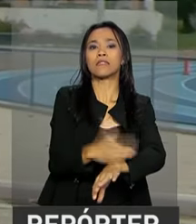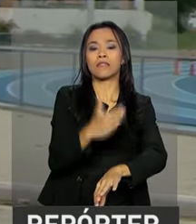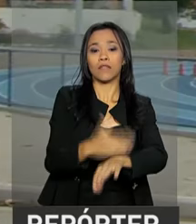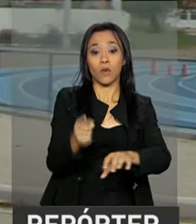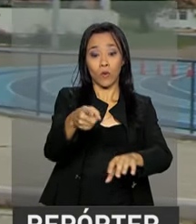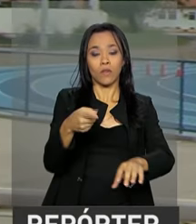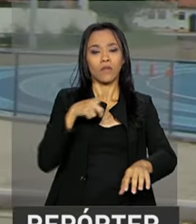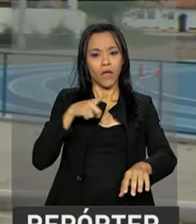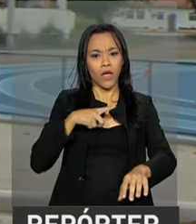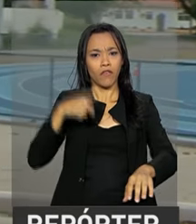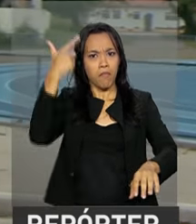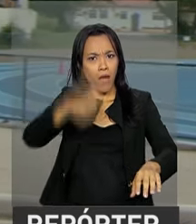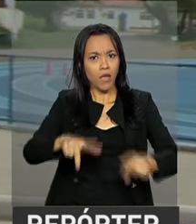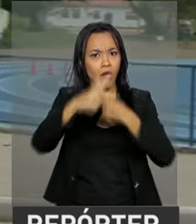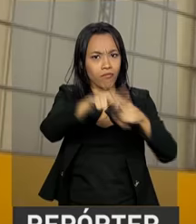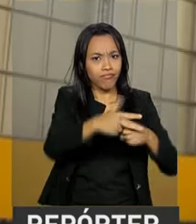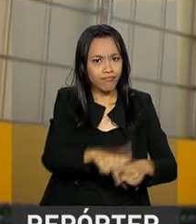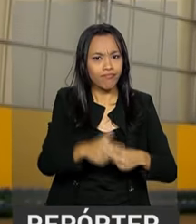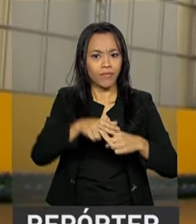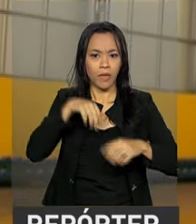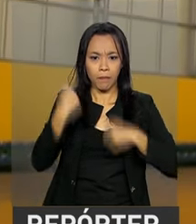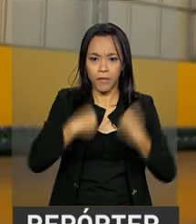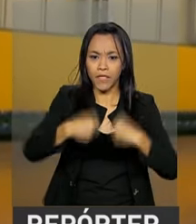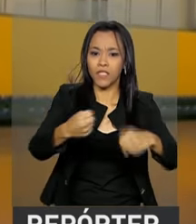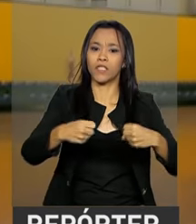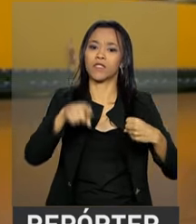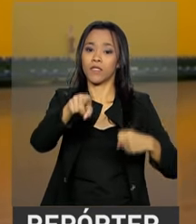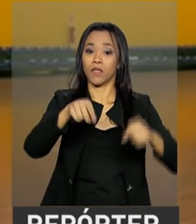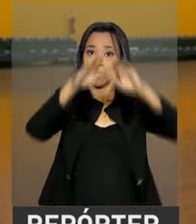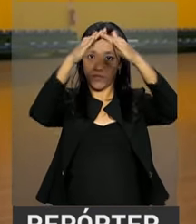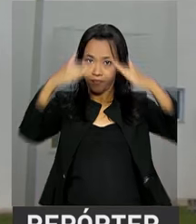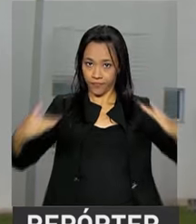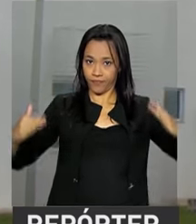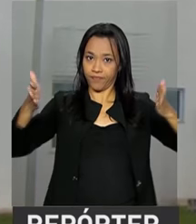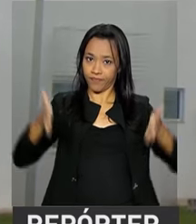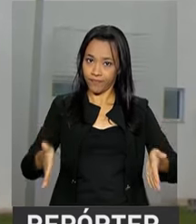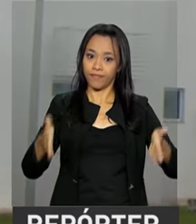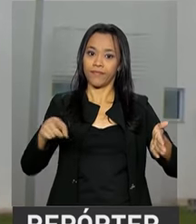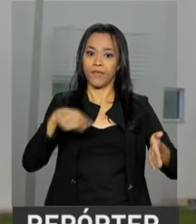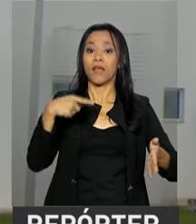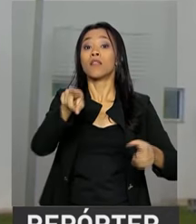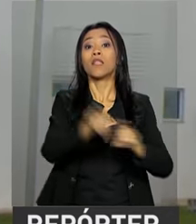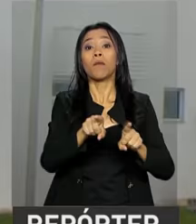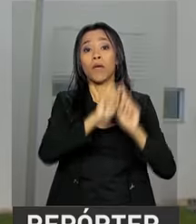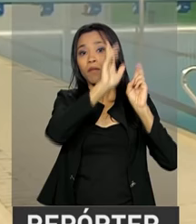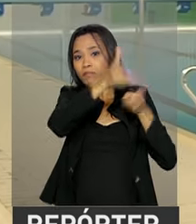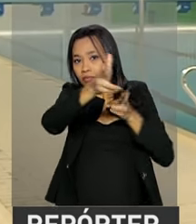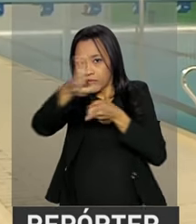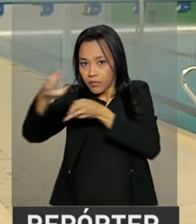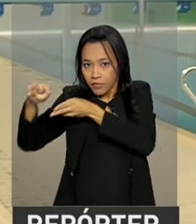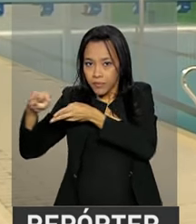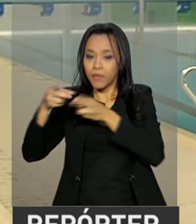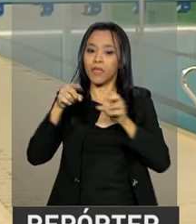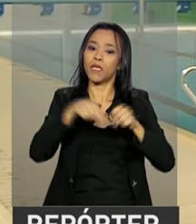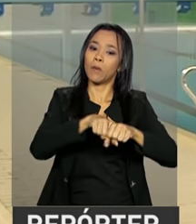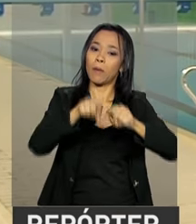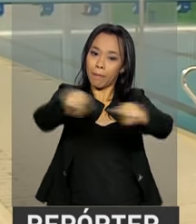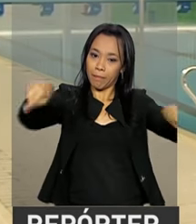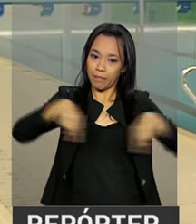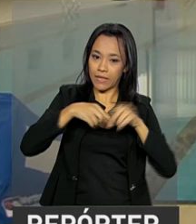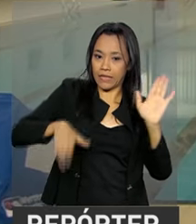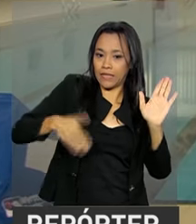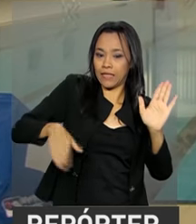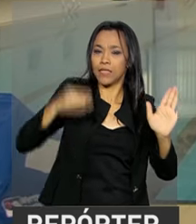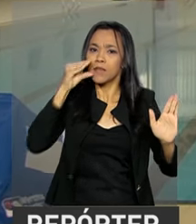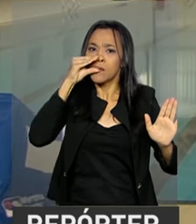lugar ganhou mais uma pista de atletismo, um ginásio poliesportivo, um alojamento para os esportistas e uma piscina coberta